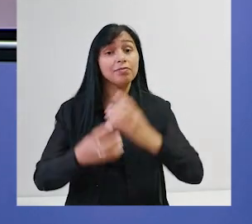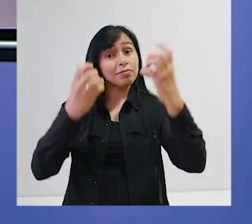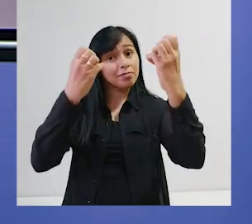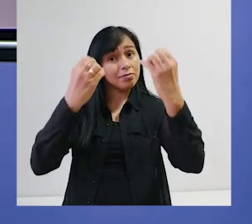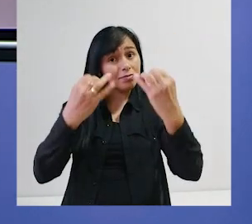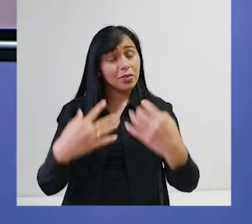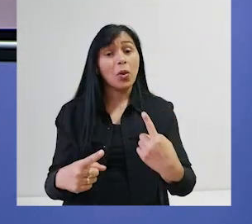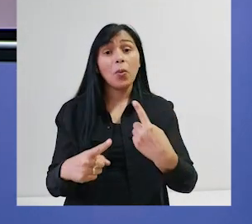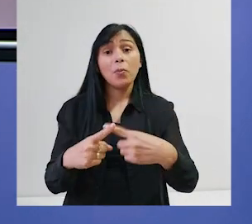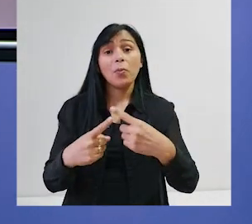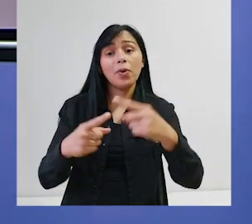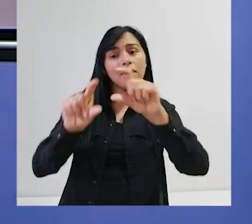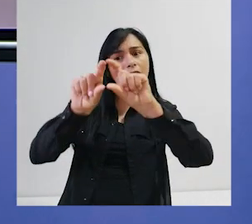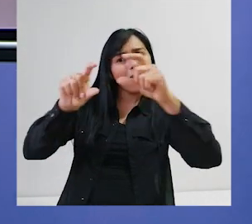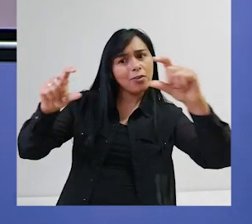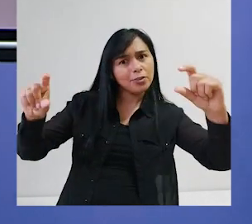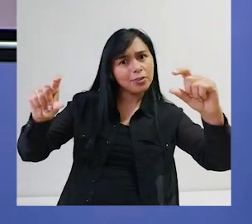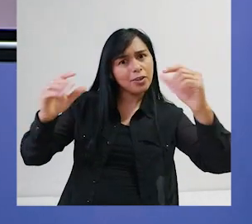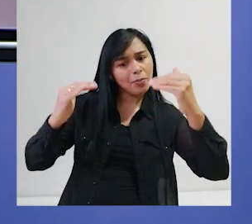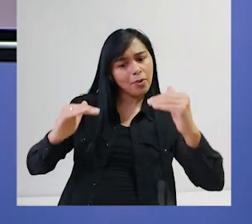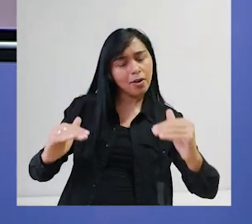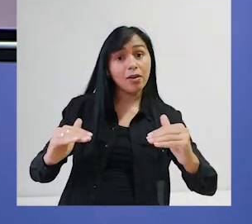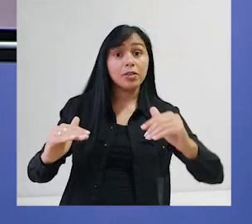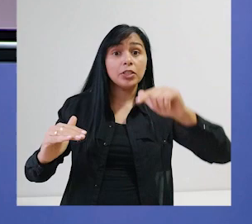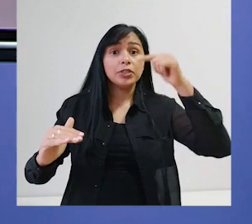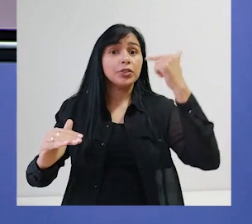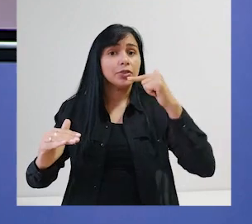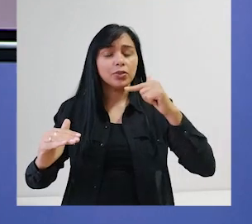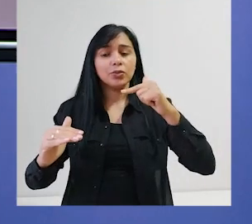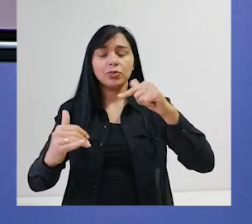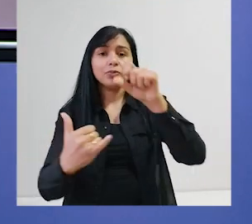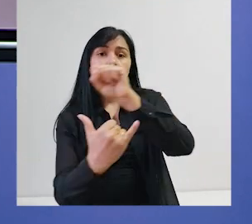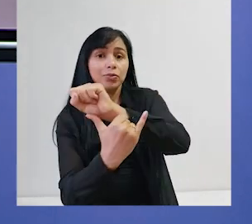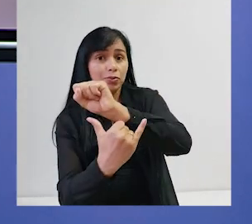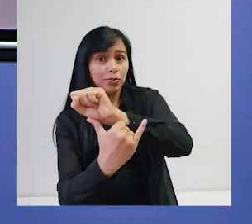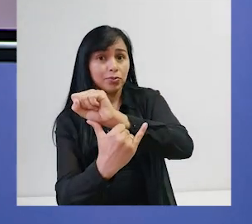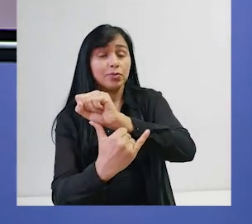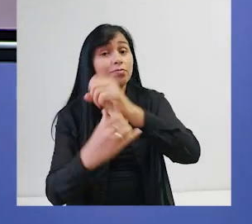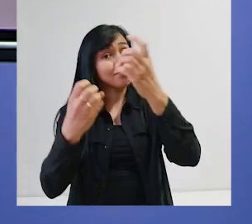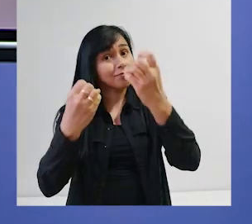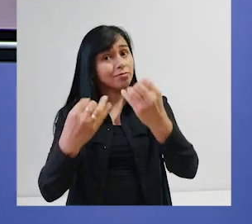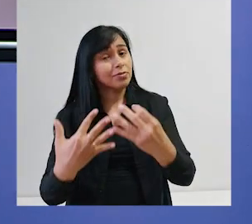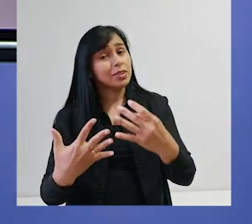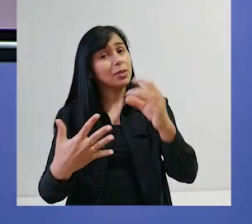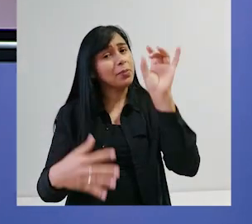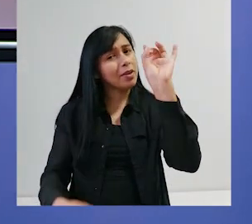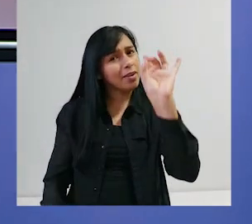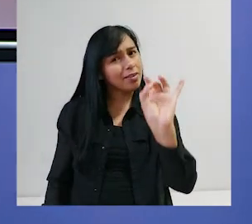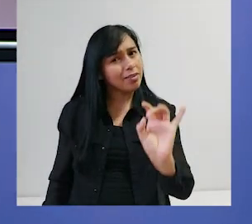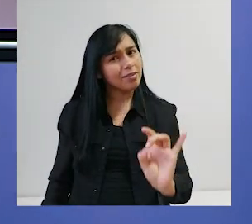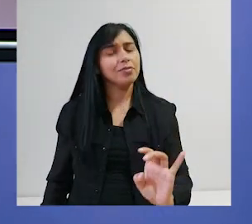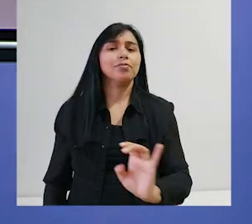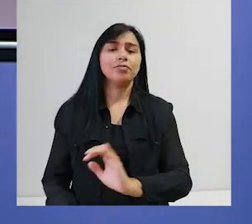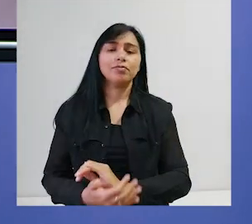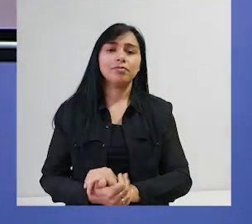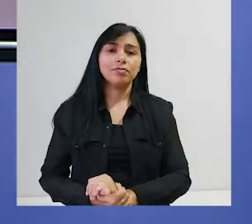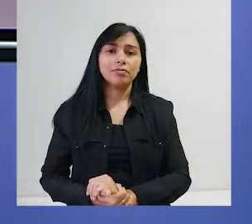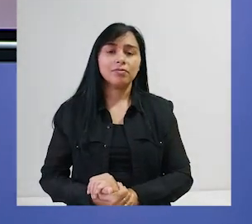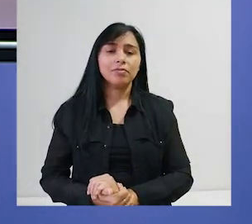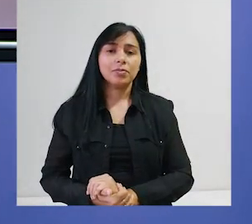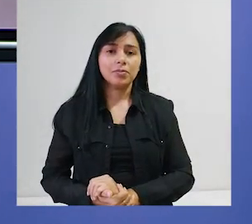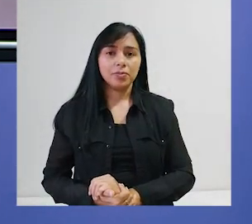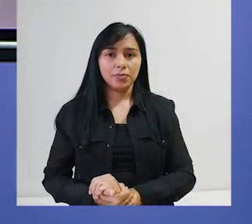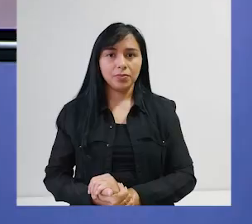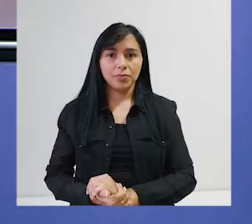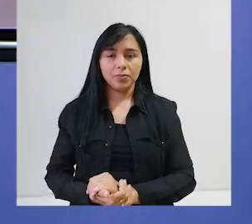as orações abaixo não apresentam sujeito Então vamos explicar porque que cada uma delas é uma oração